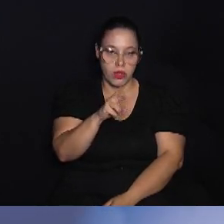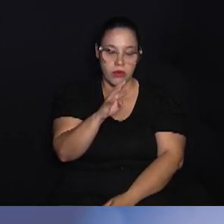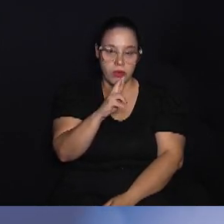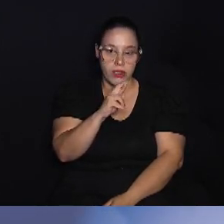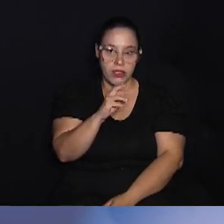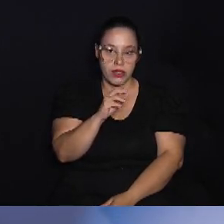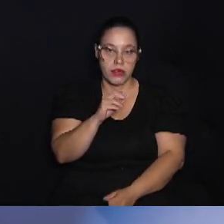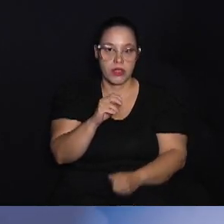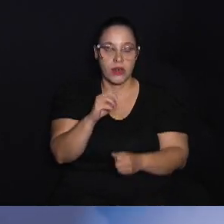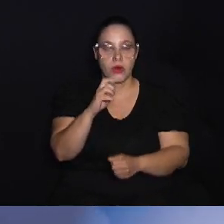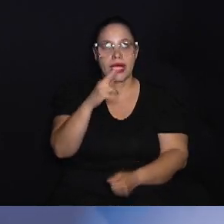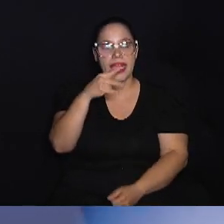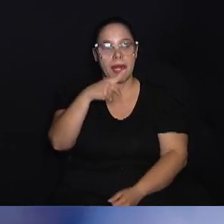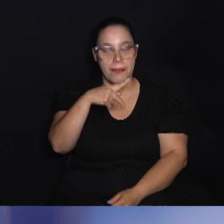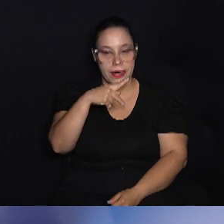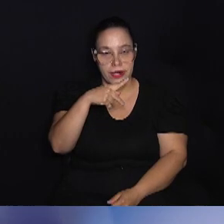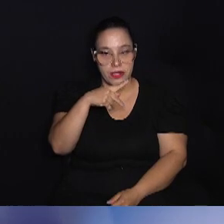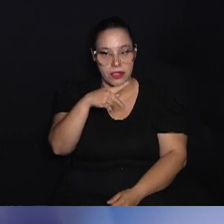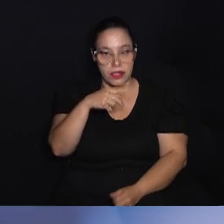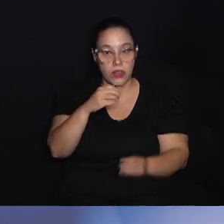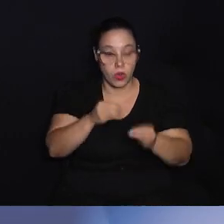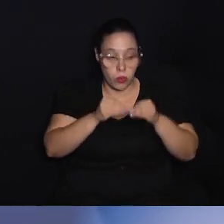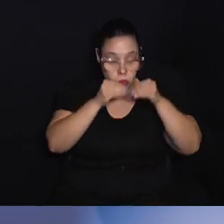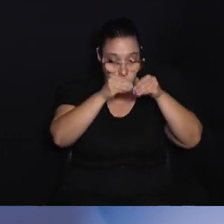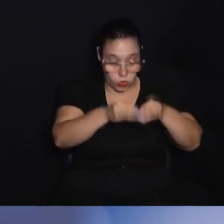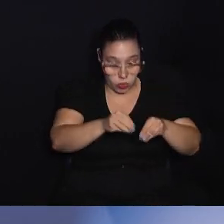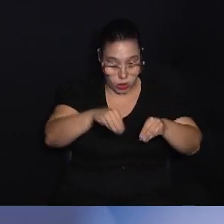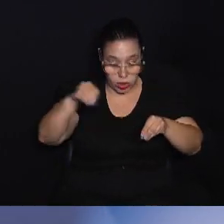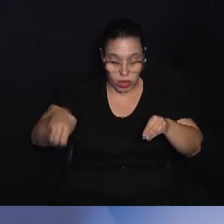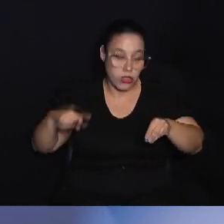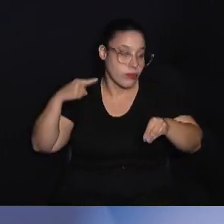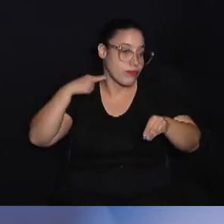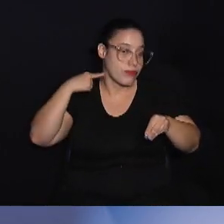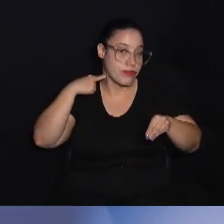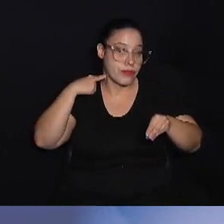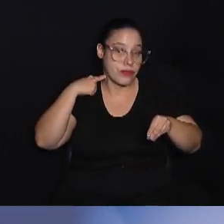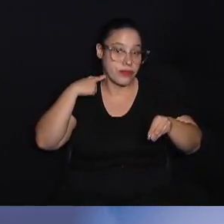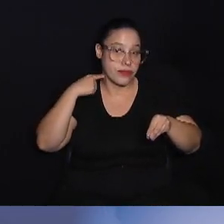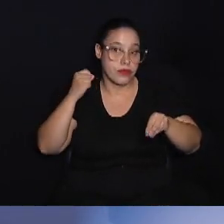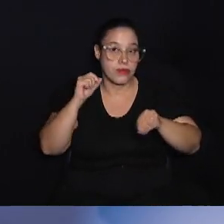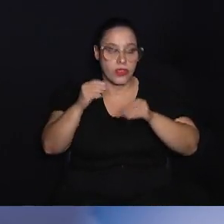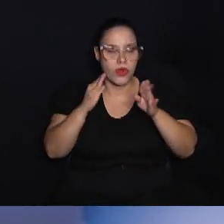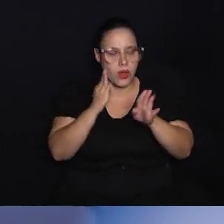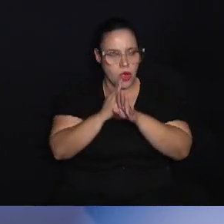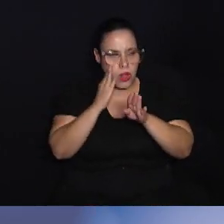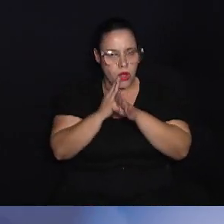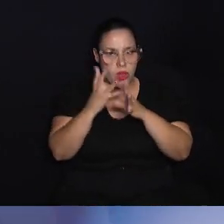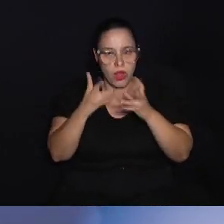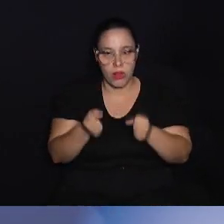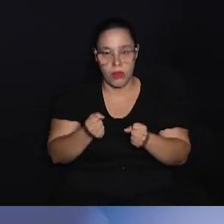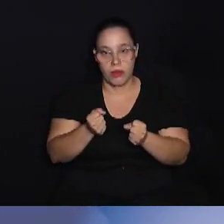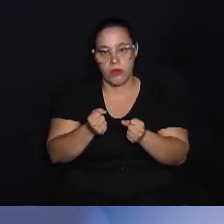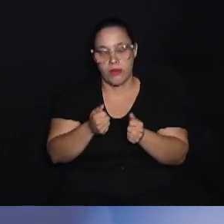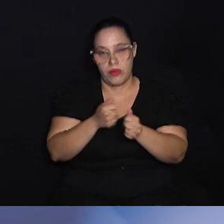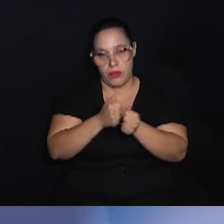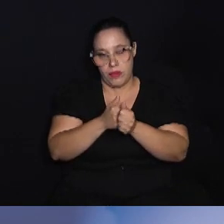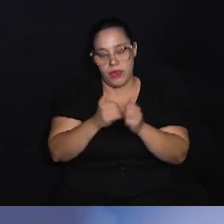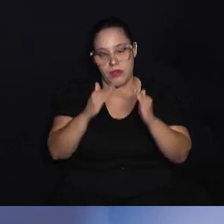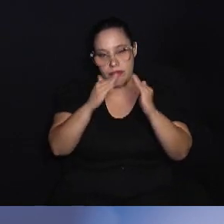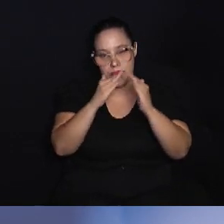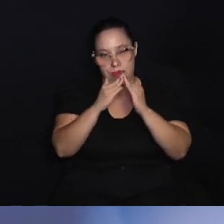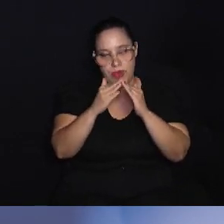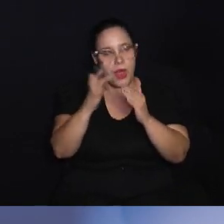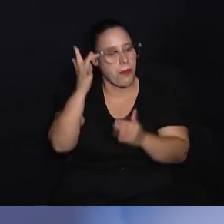www.abre.org.br. Lá ele vai colocar o CEP, o produto que ele quer descartar, e assim ele vai encontrar o ponto de recebimento